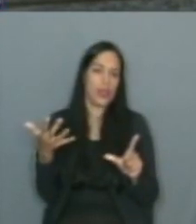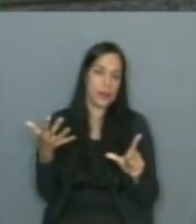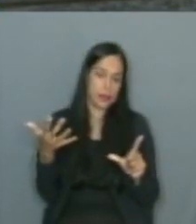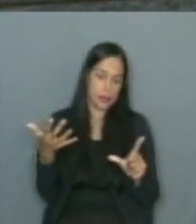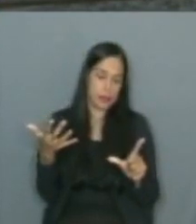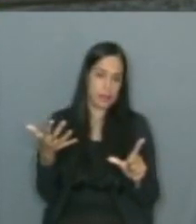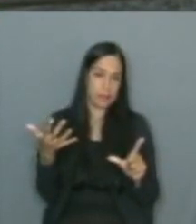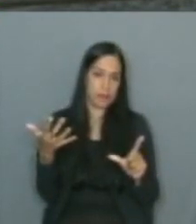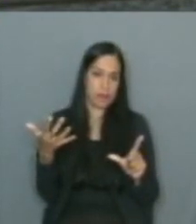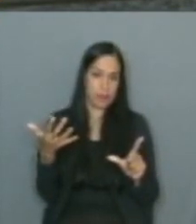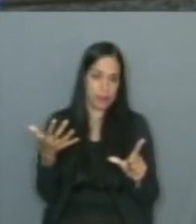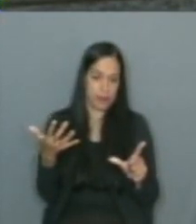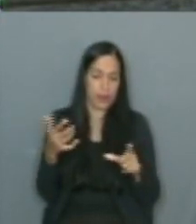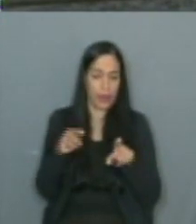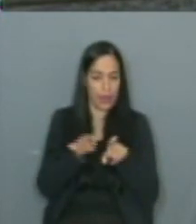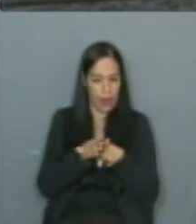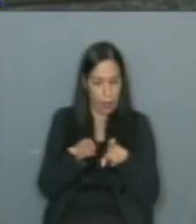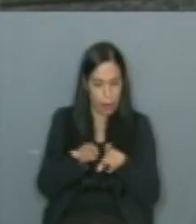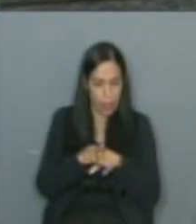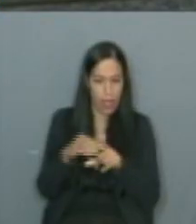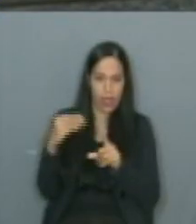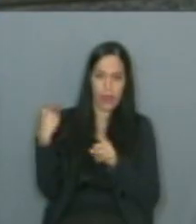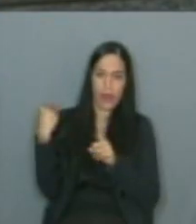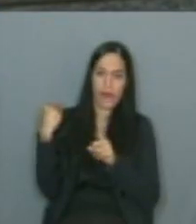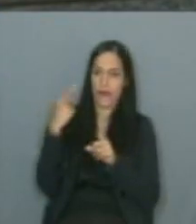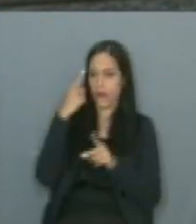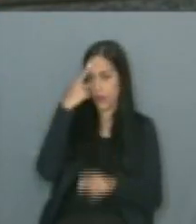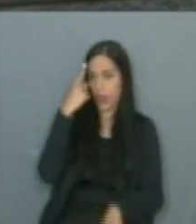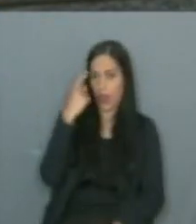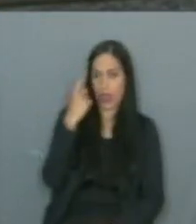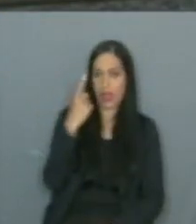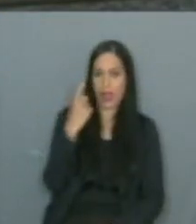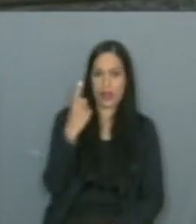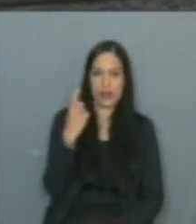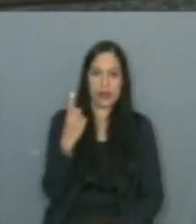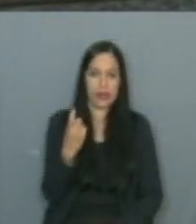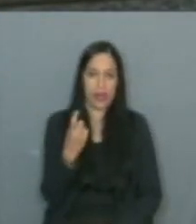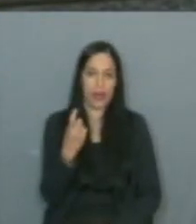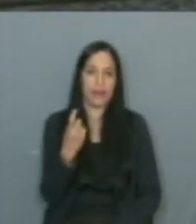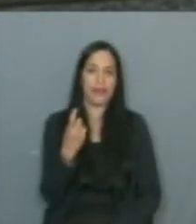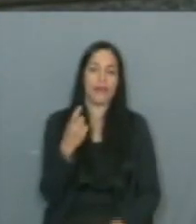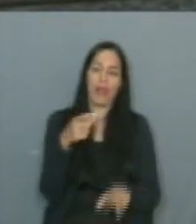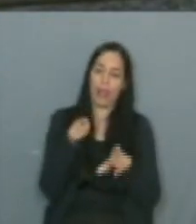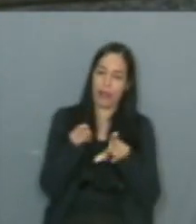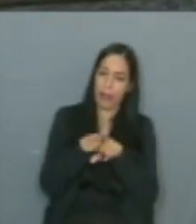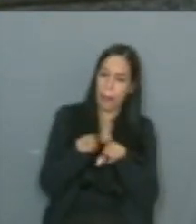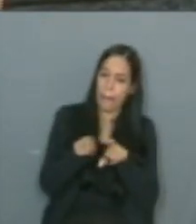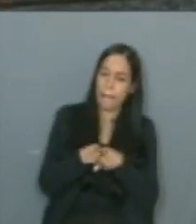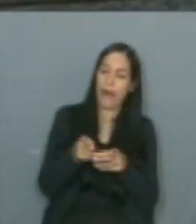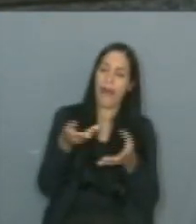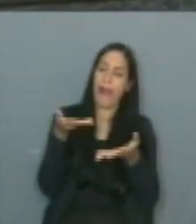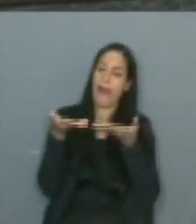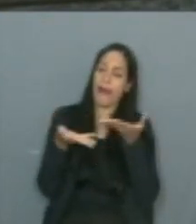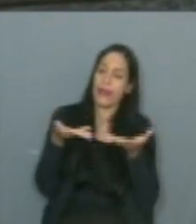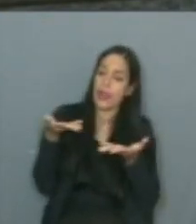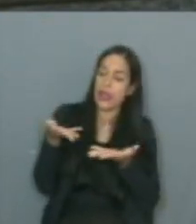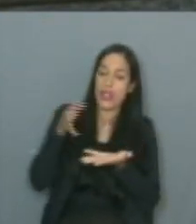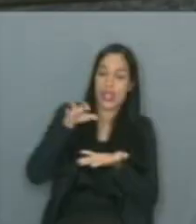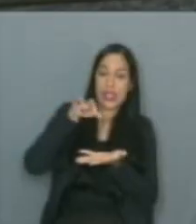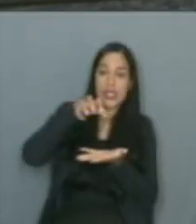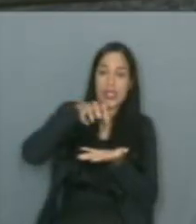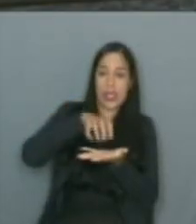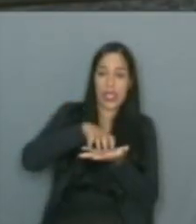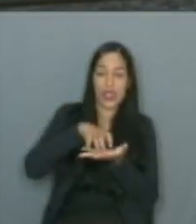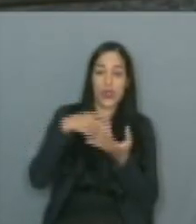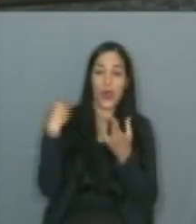LGBTQIAPN+, também em situação de violência, também atendidas pelo Centro de